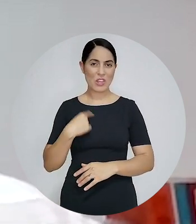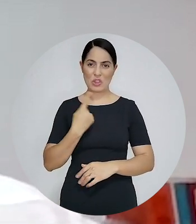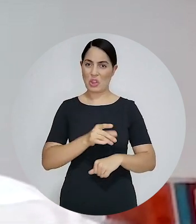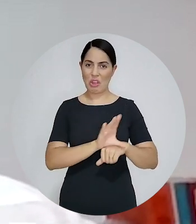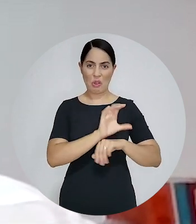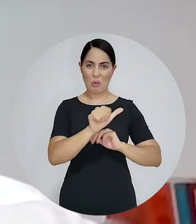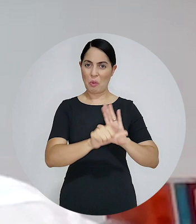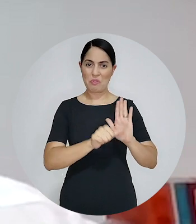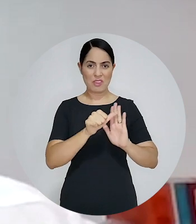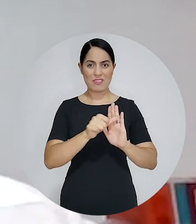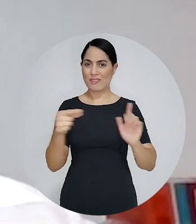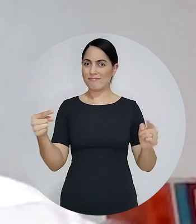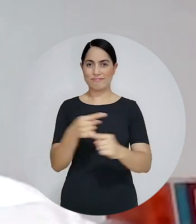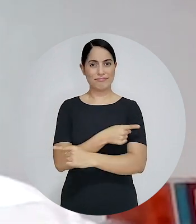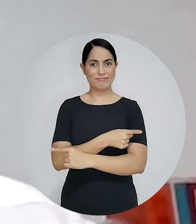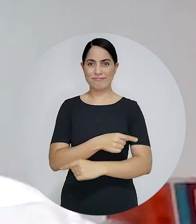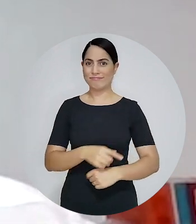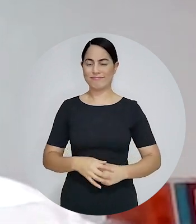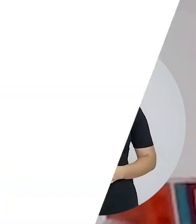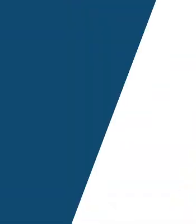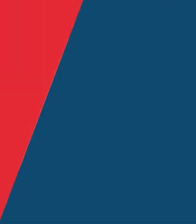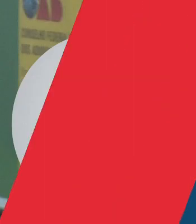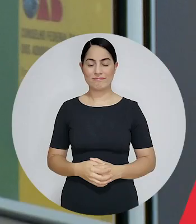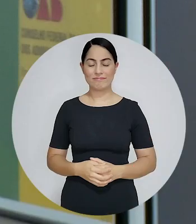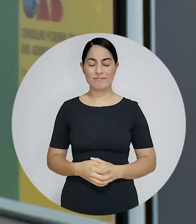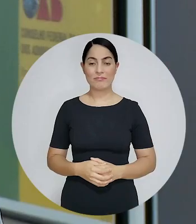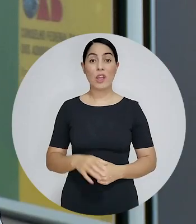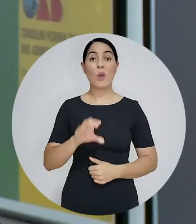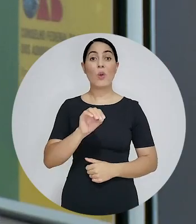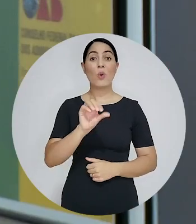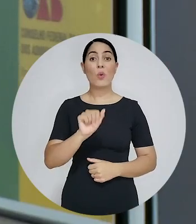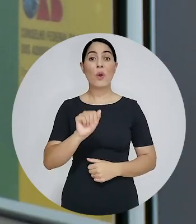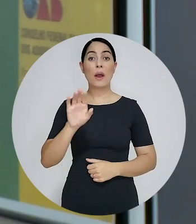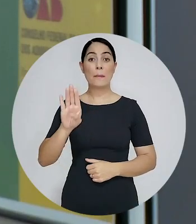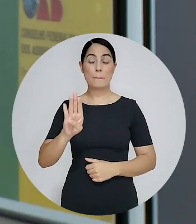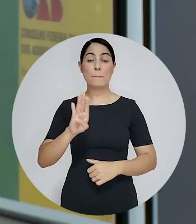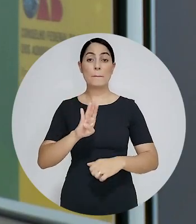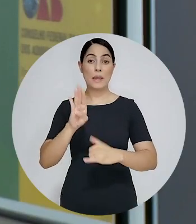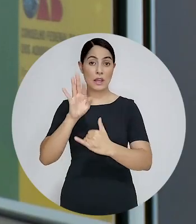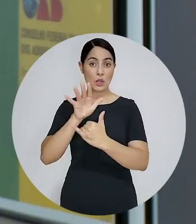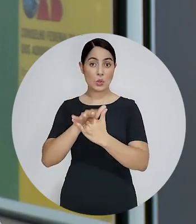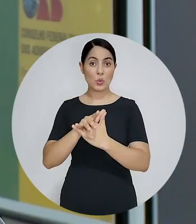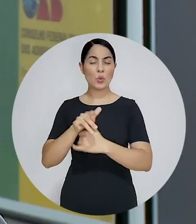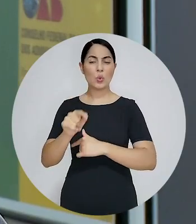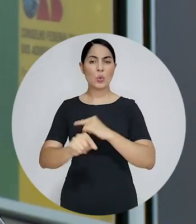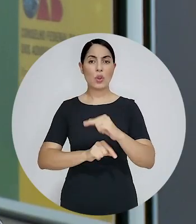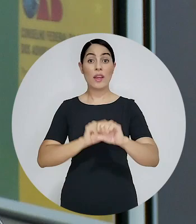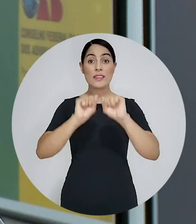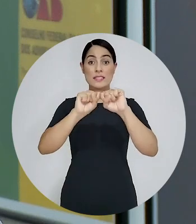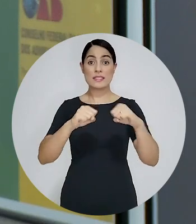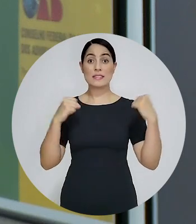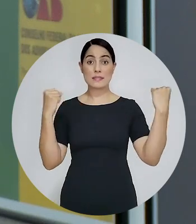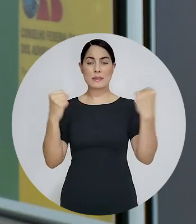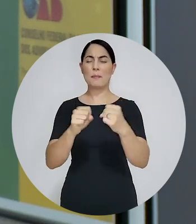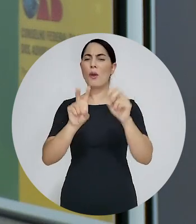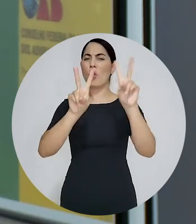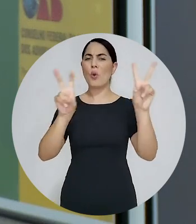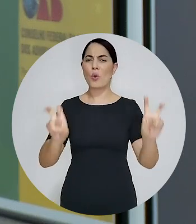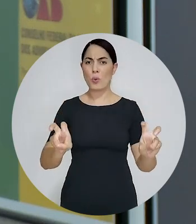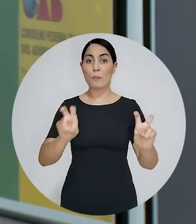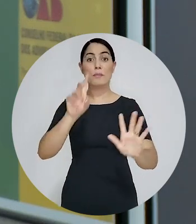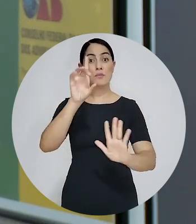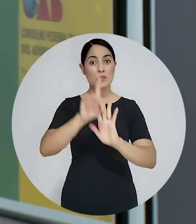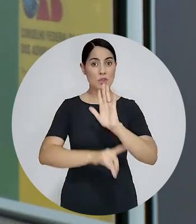que não faz sentido nenhum essa alteração constitucional. A Ordem dos Advogados do Brasil realizou no YouTube o terceiro